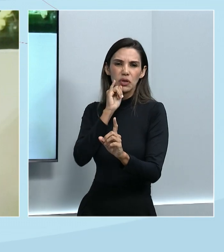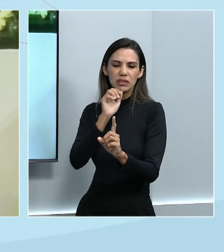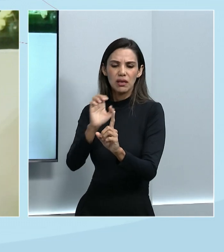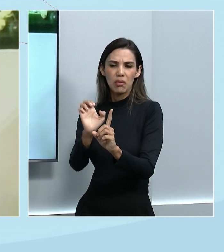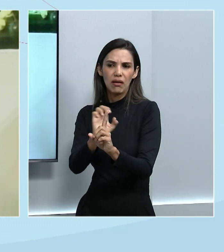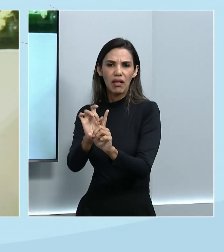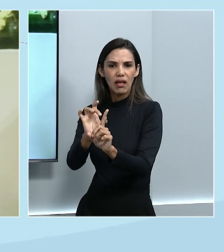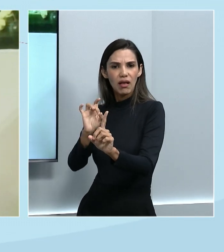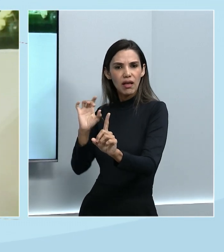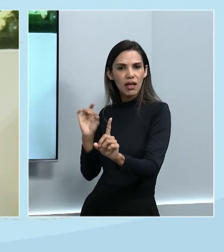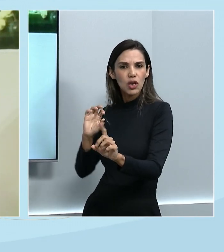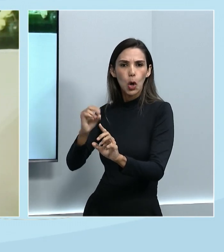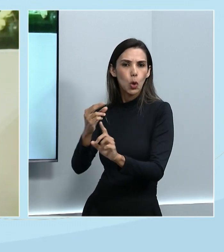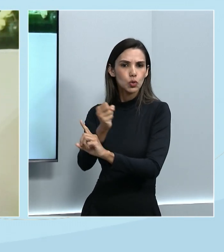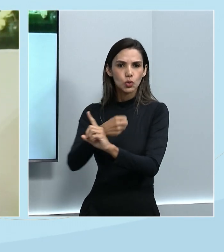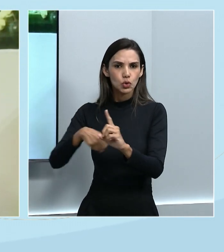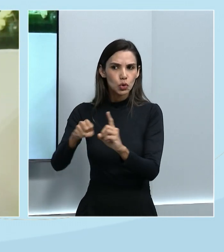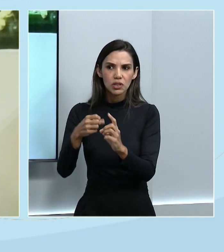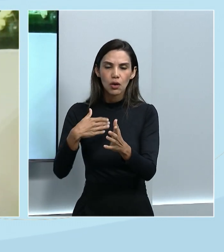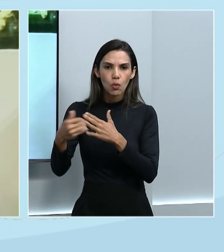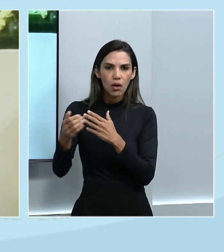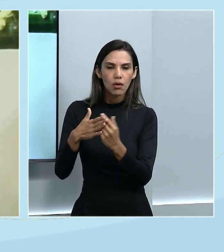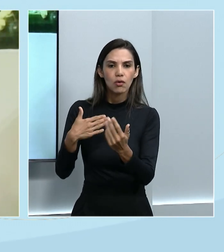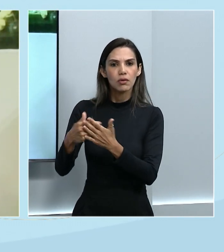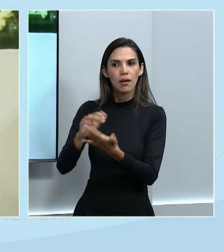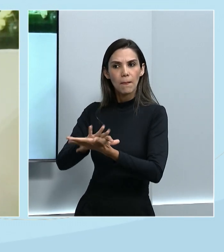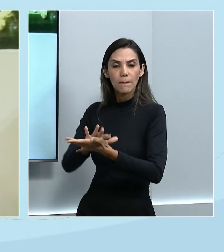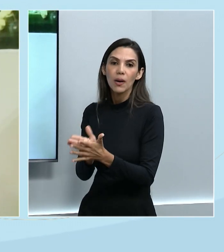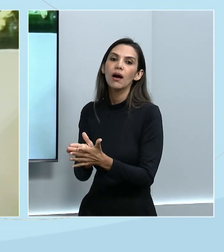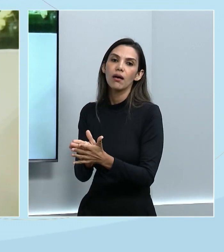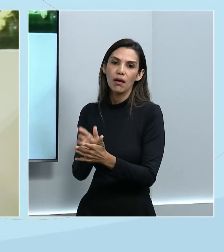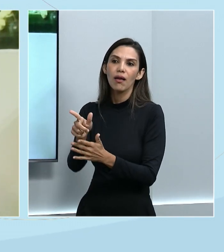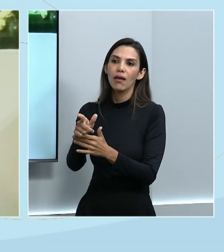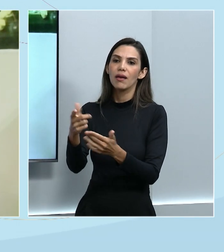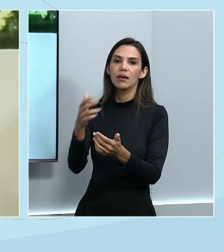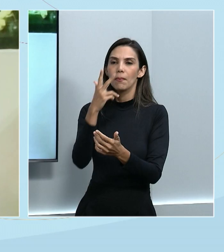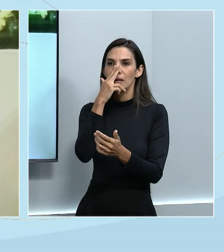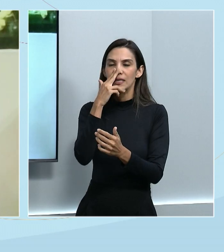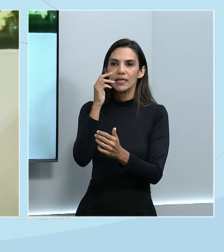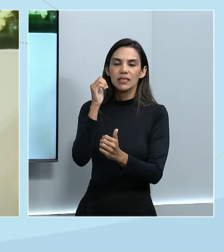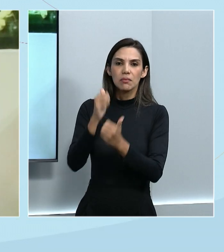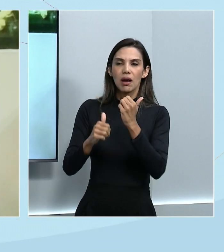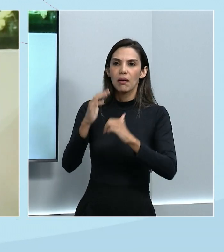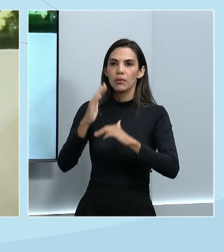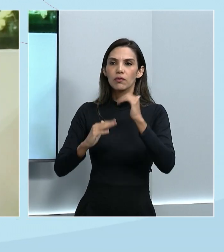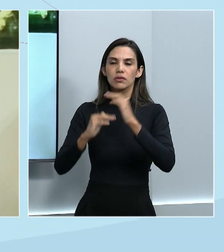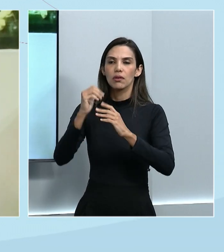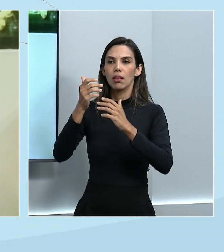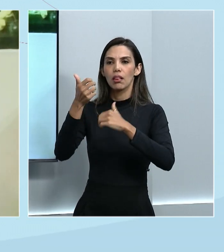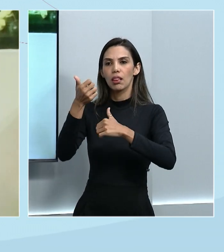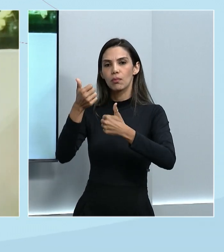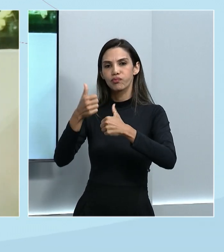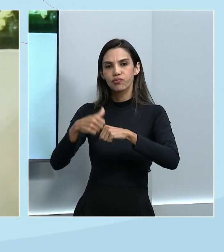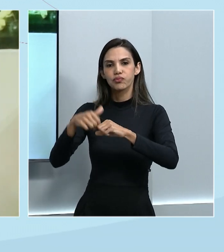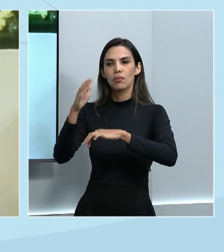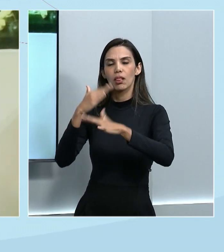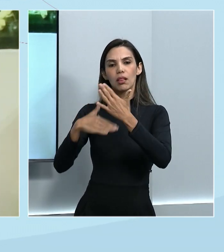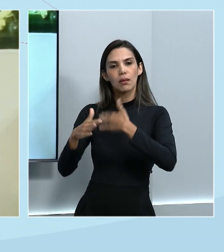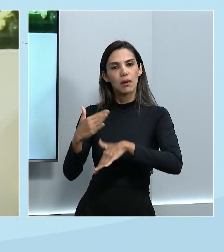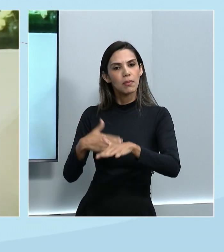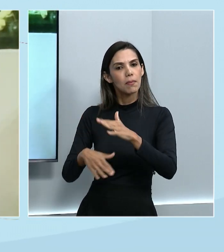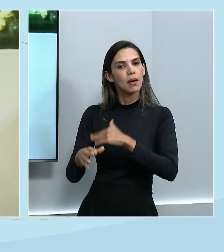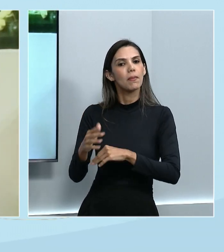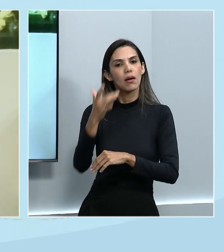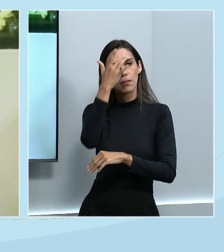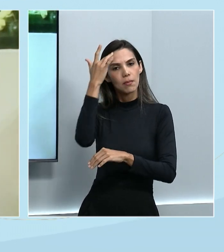mesmo social, isso afeta diretamente o rendimento, sem contar que afeta também o controle